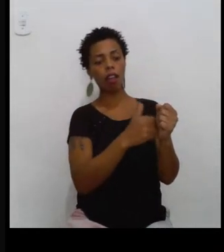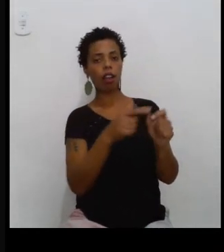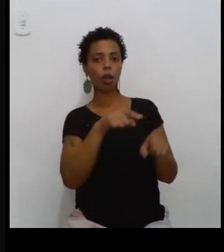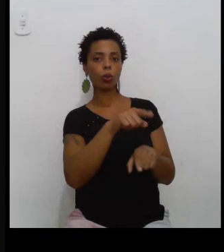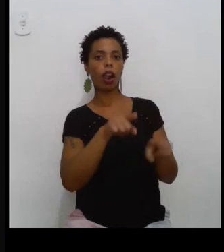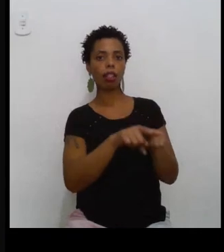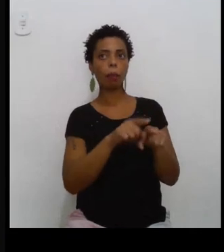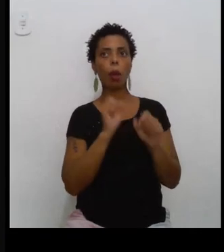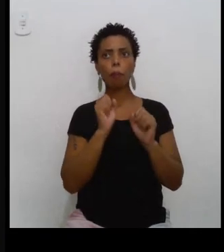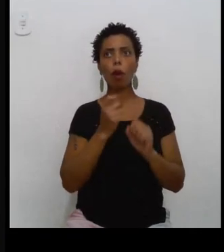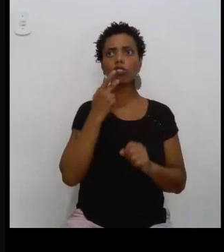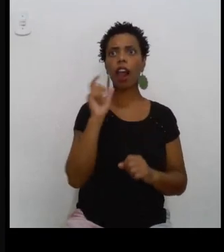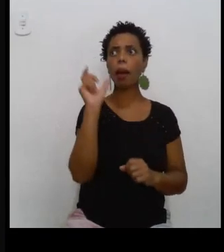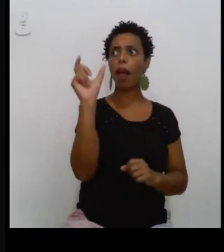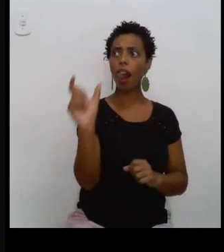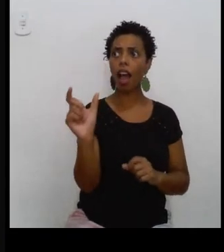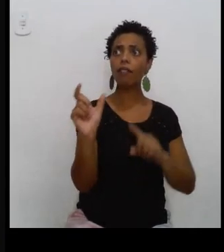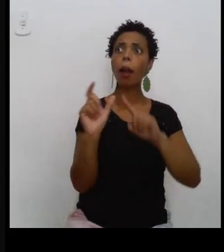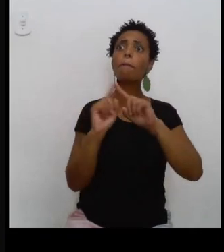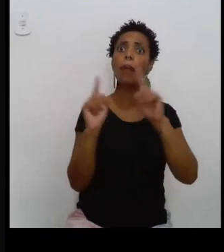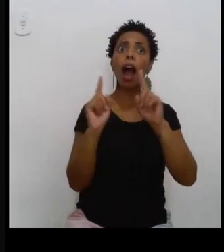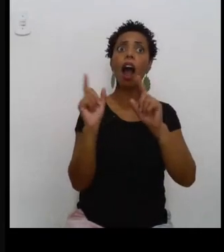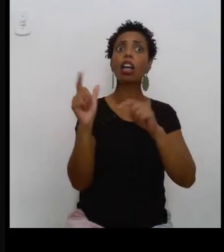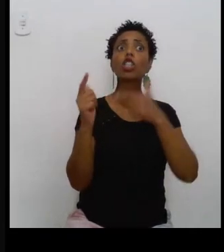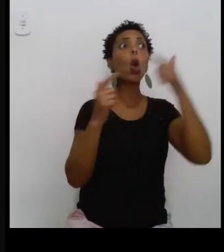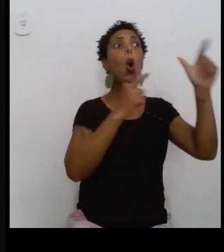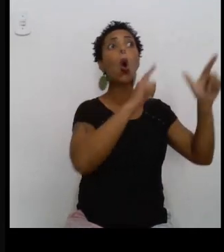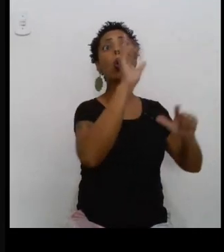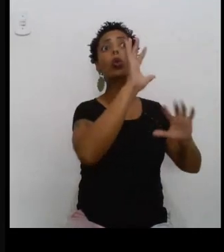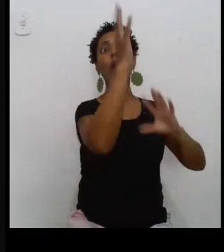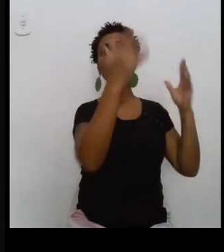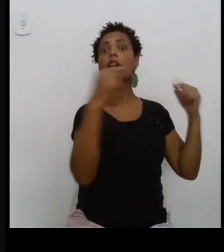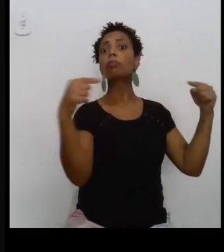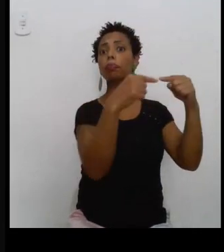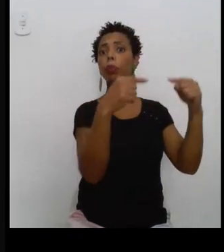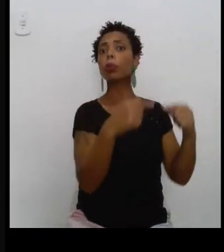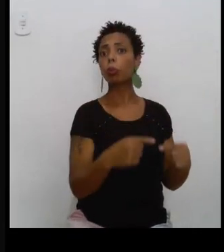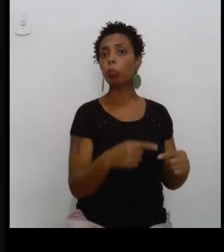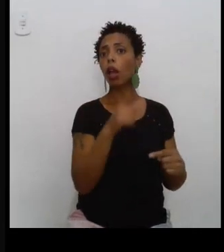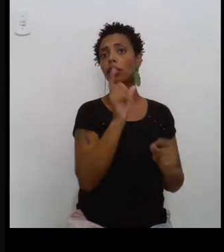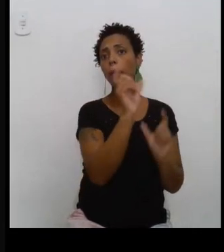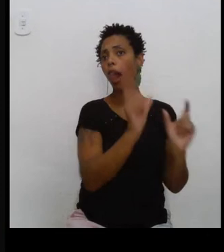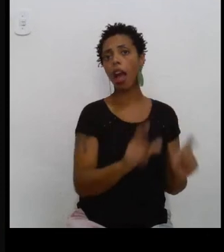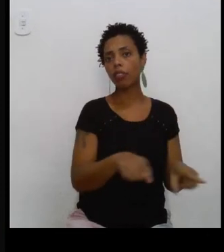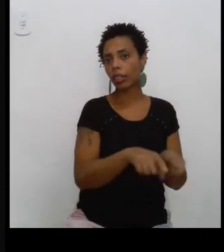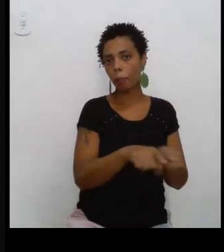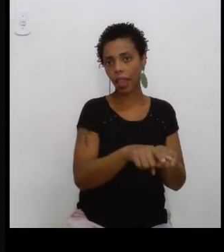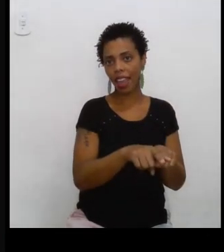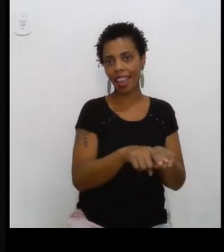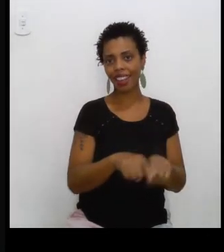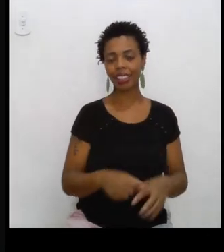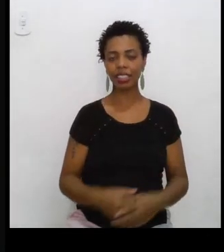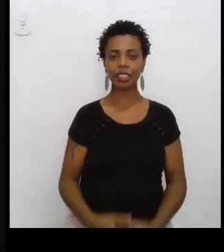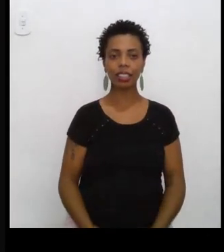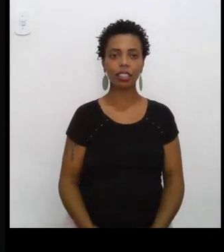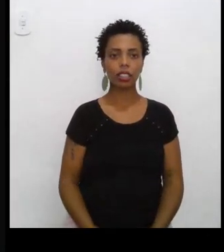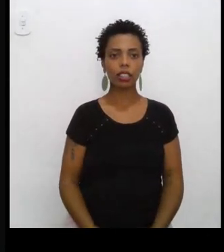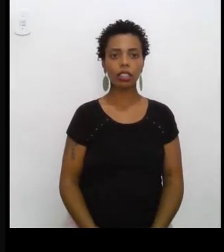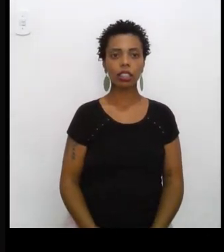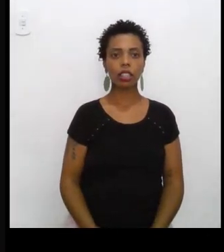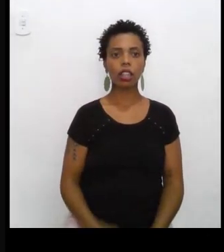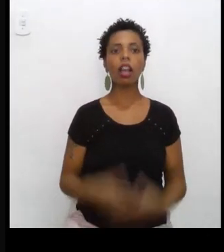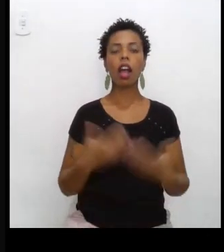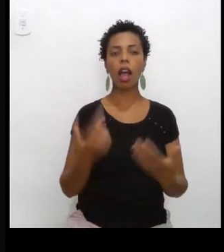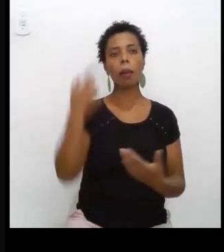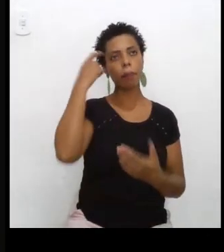em outras condições em outras formas de mundos E aí pensando nesse